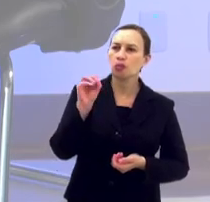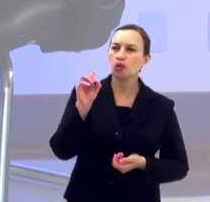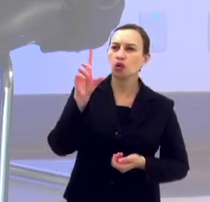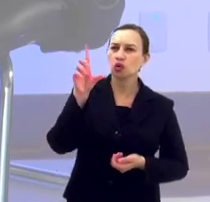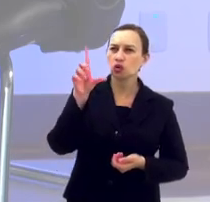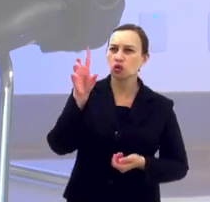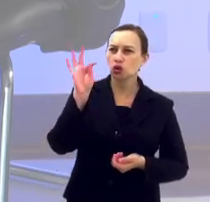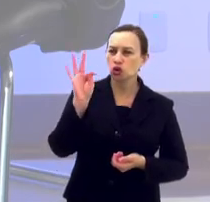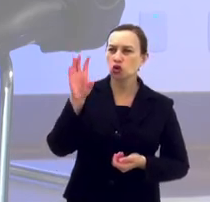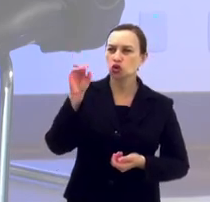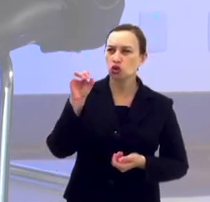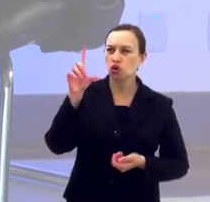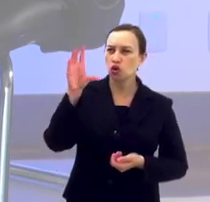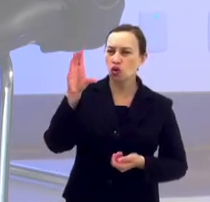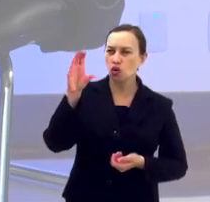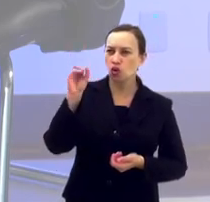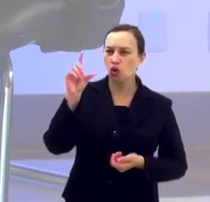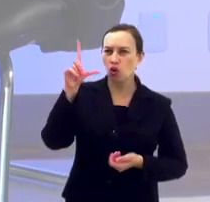Sábios de Sião.